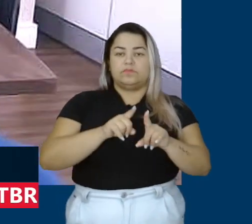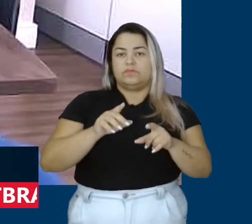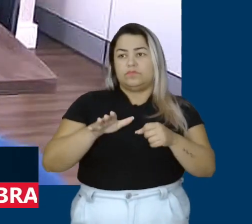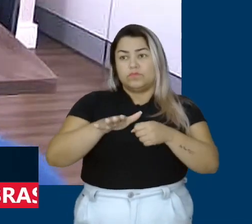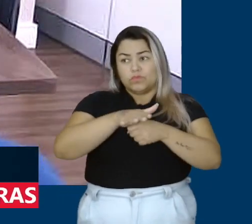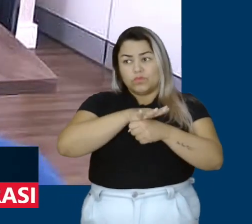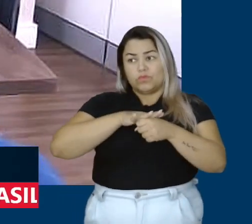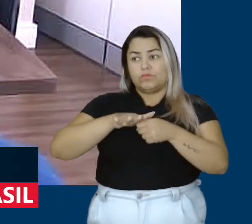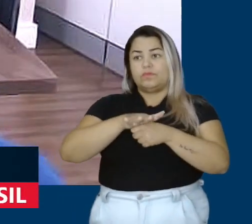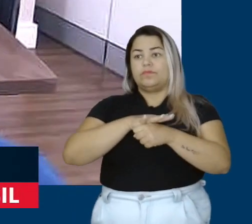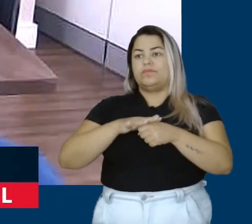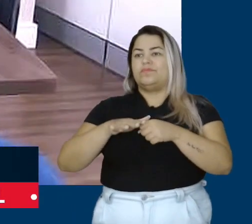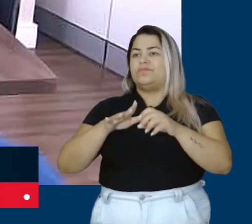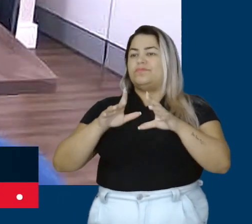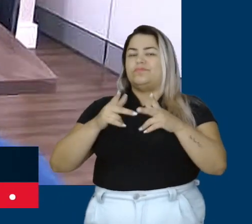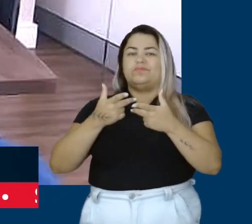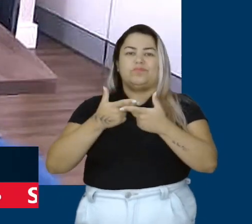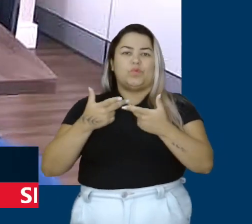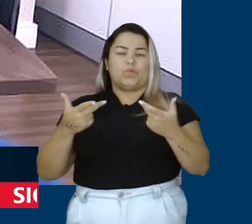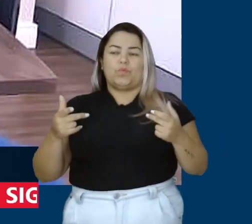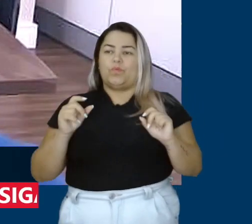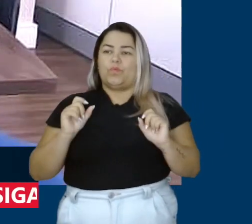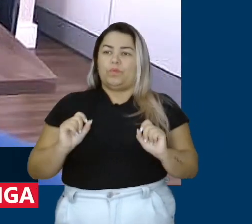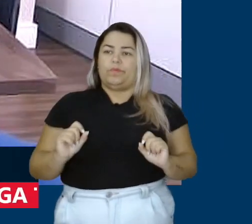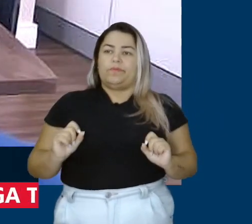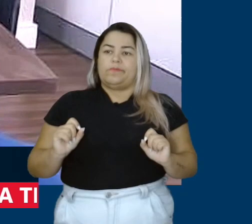cheia de dejetos